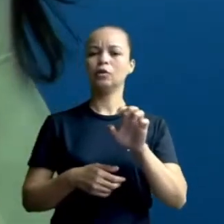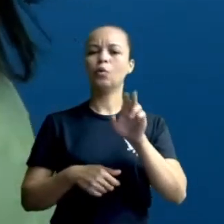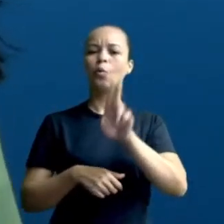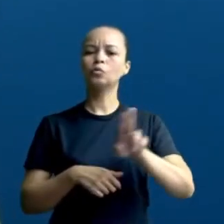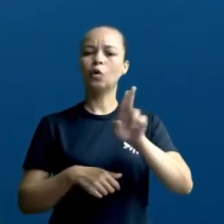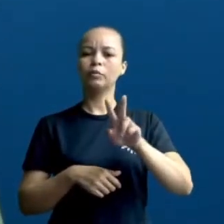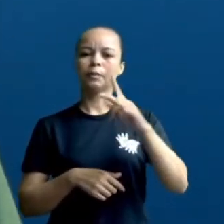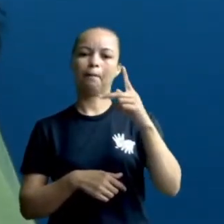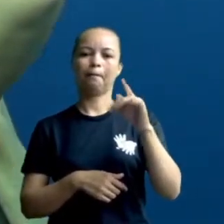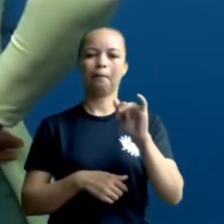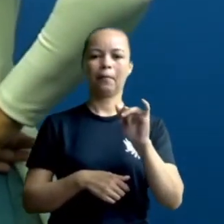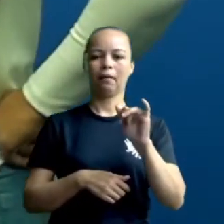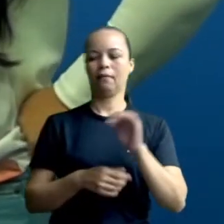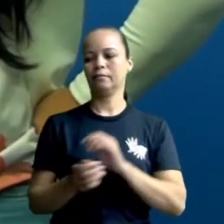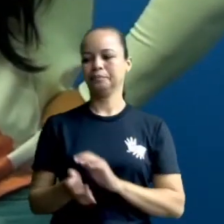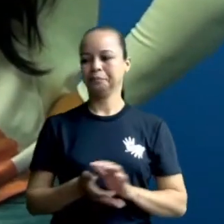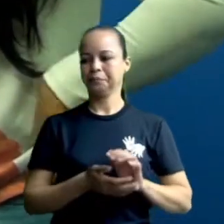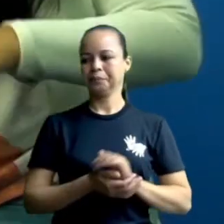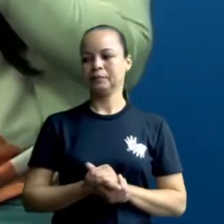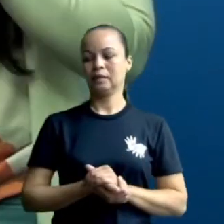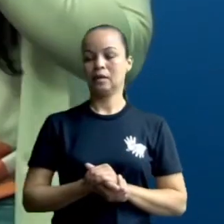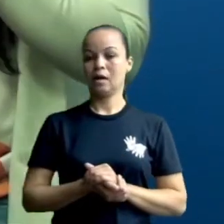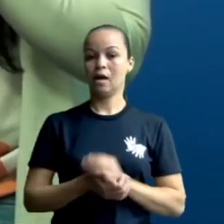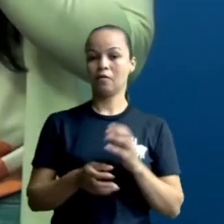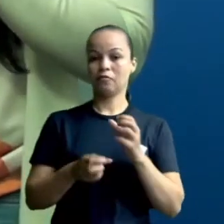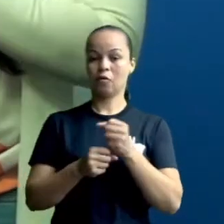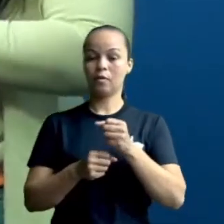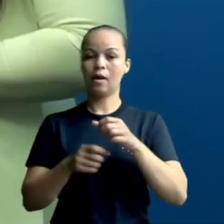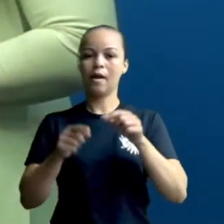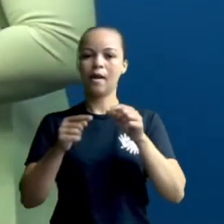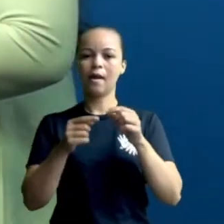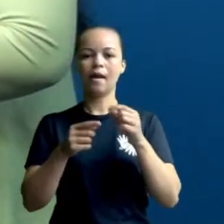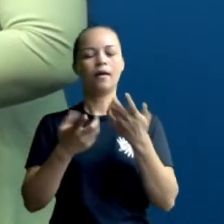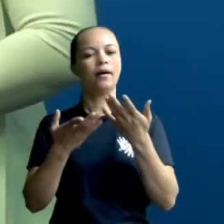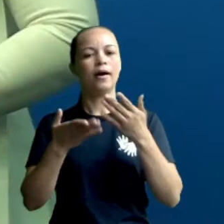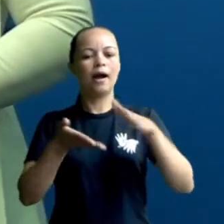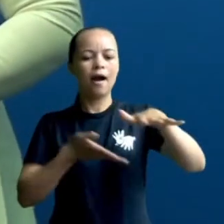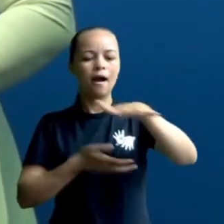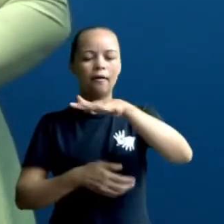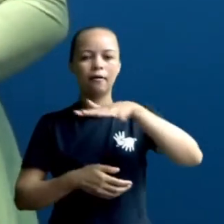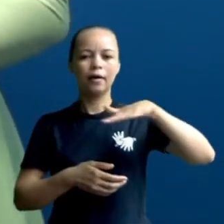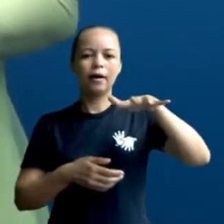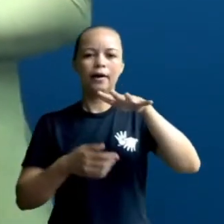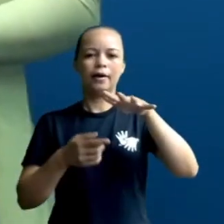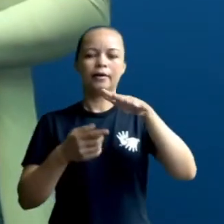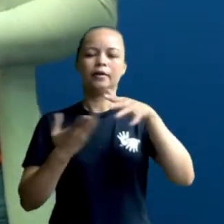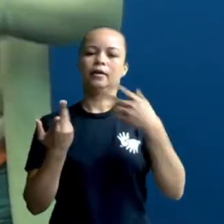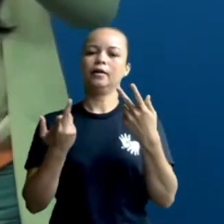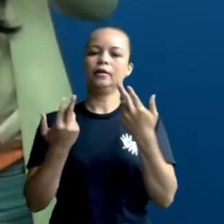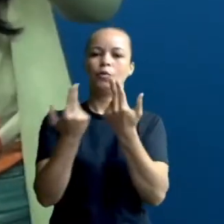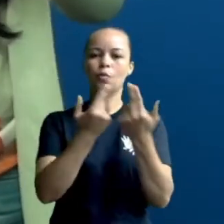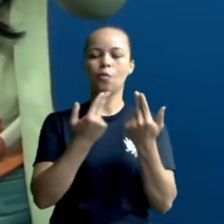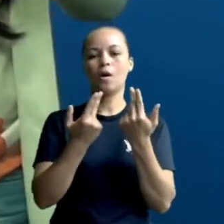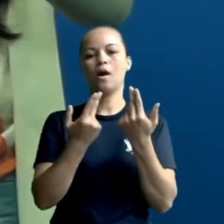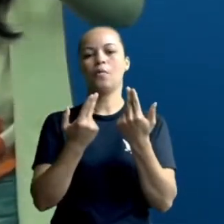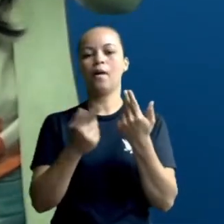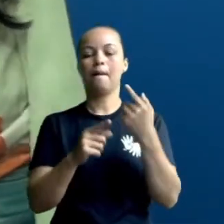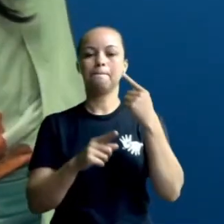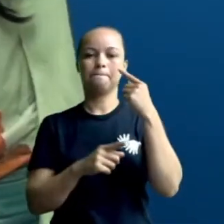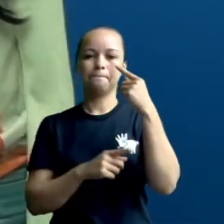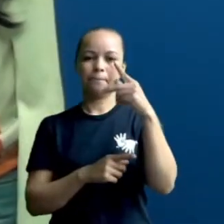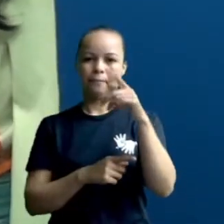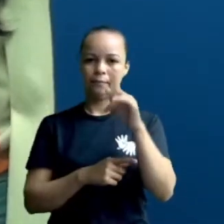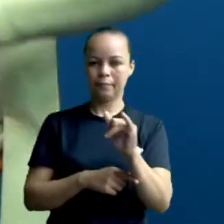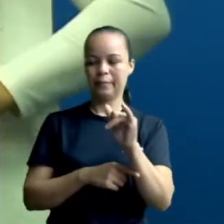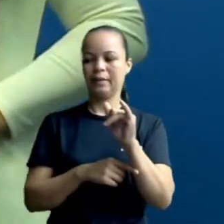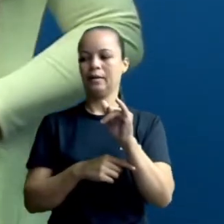π. Então, vamos lá. A fórmula é área igual a π vezes o raio